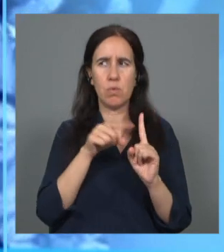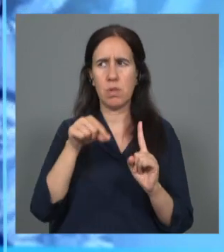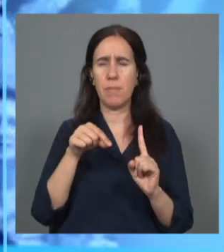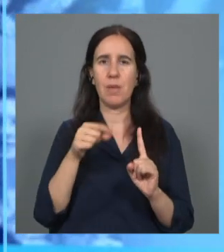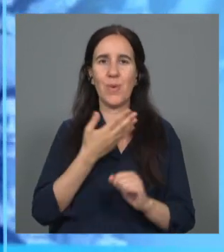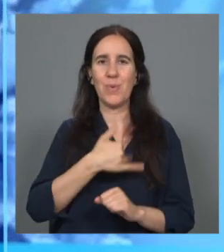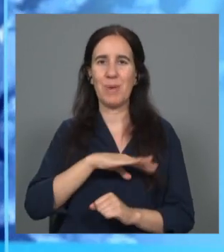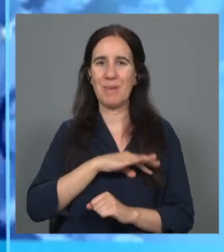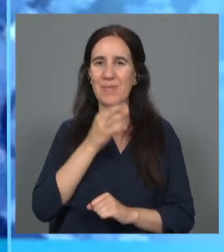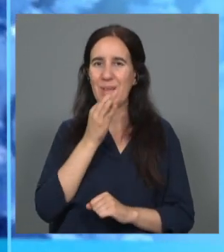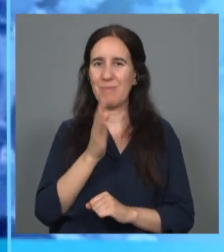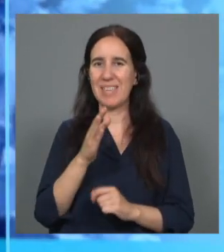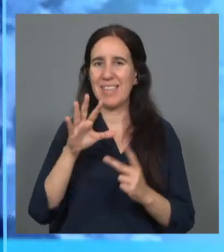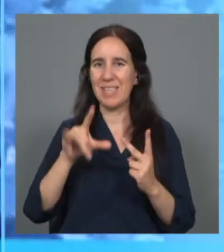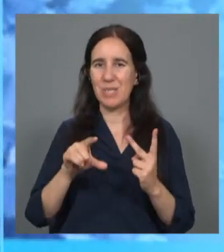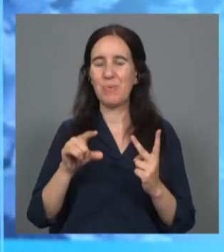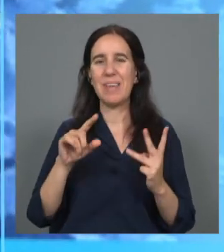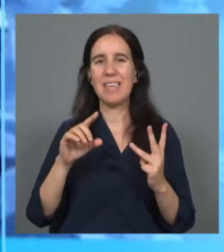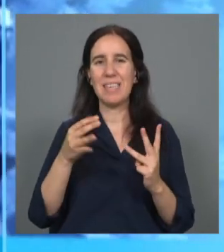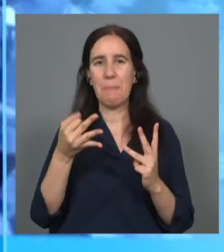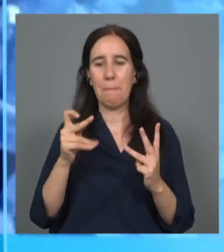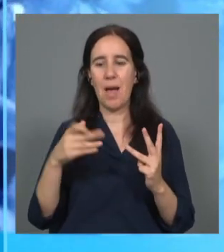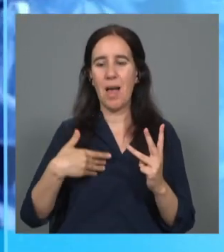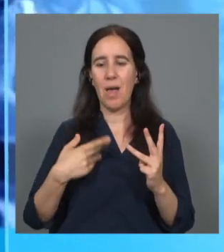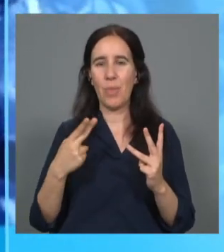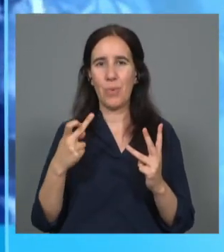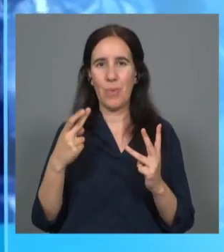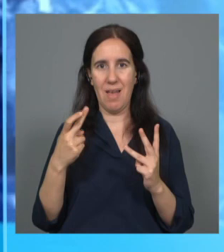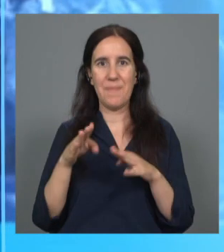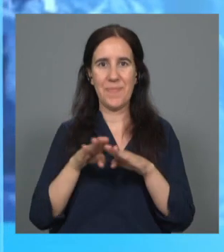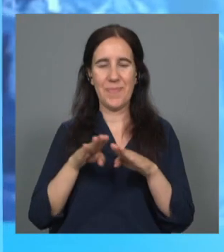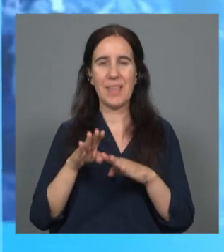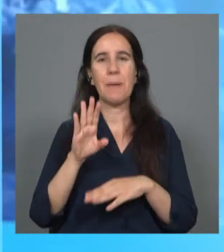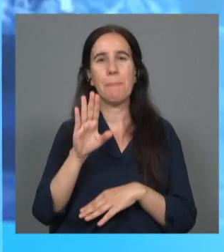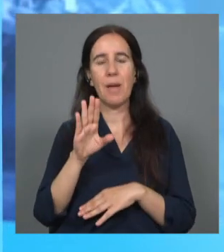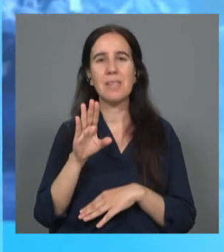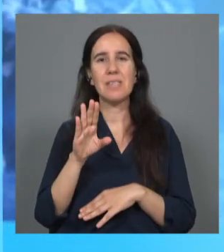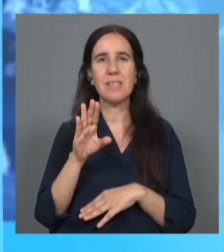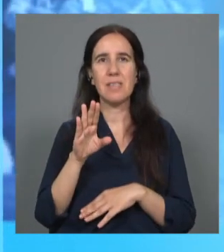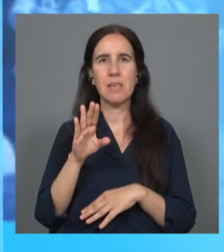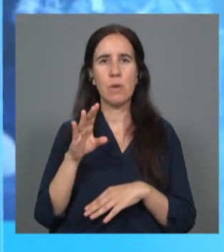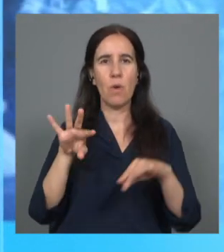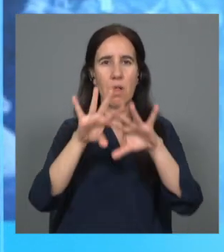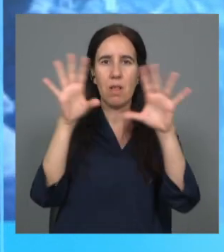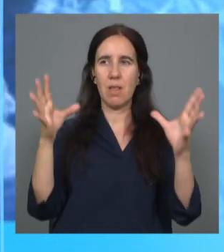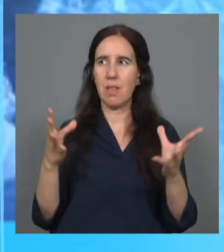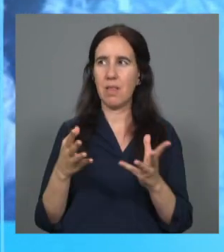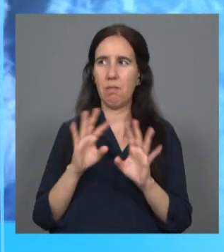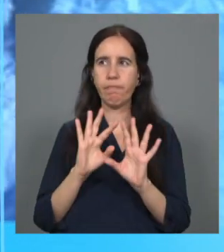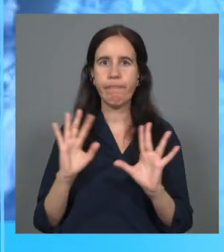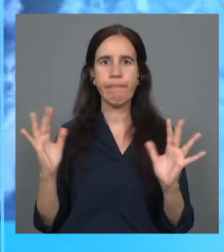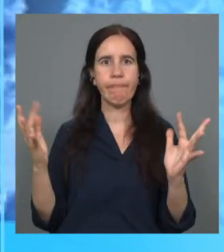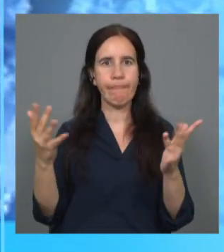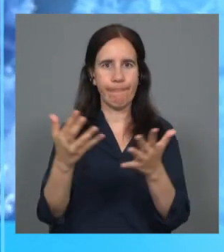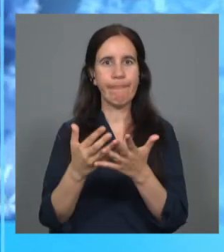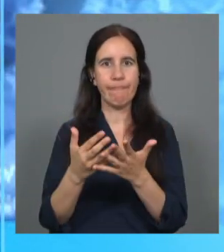Coimbra, falámos de Lisboa e de Pádua, mas há uma abrangência à escala planetária, não é? Da